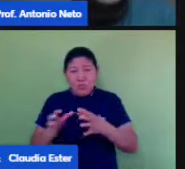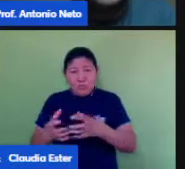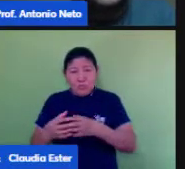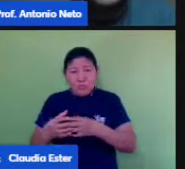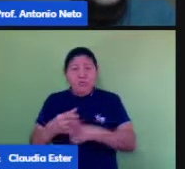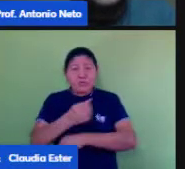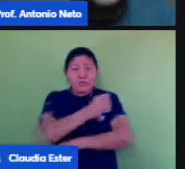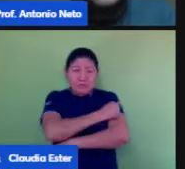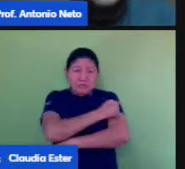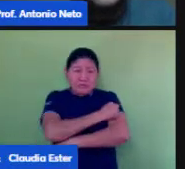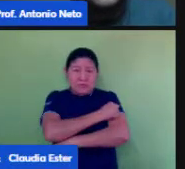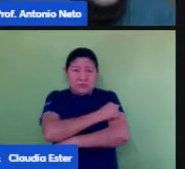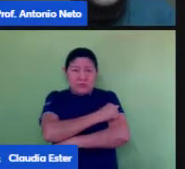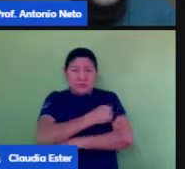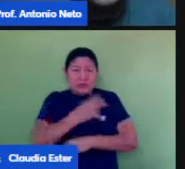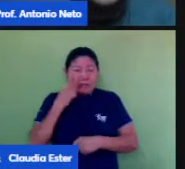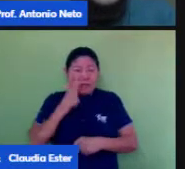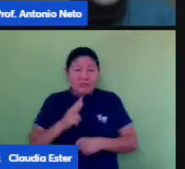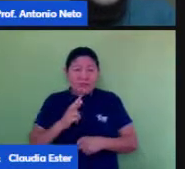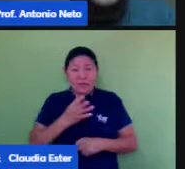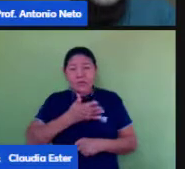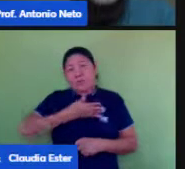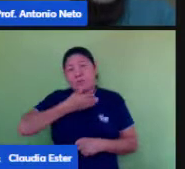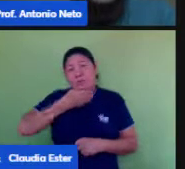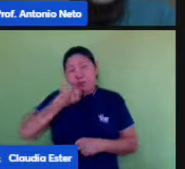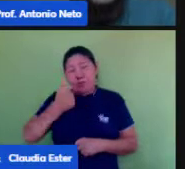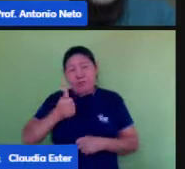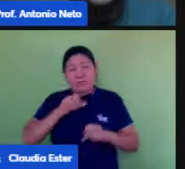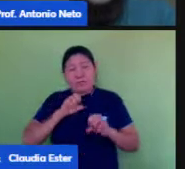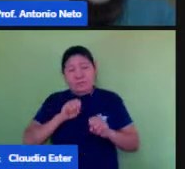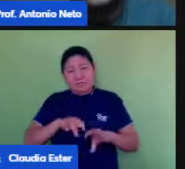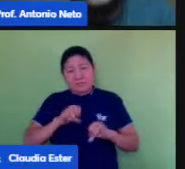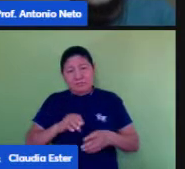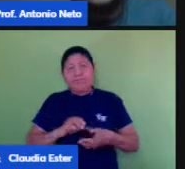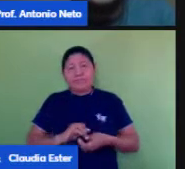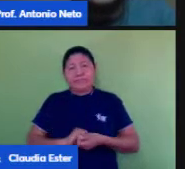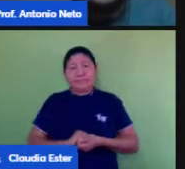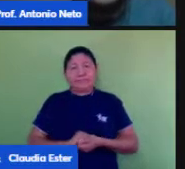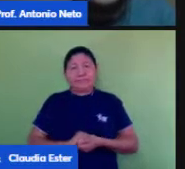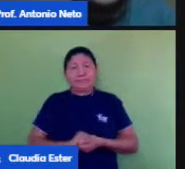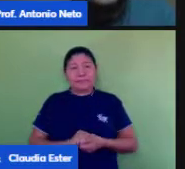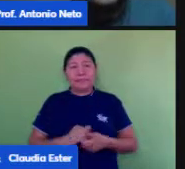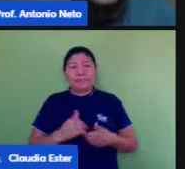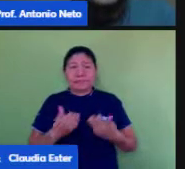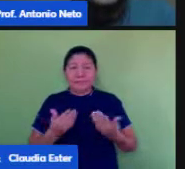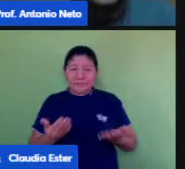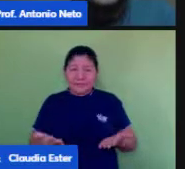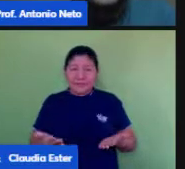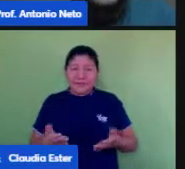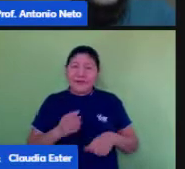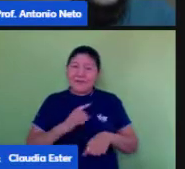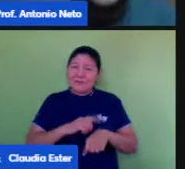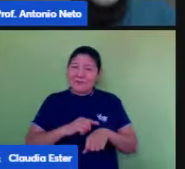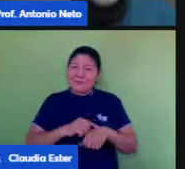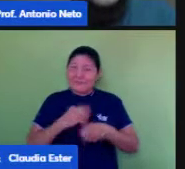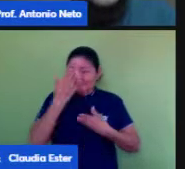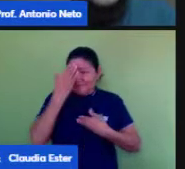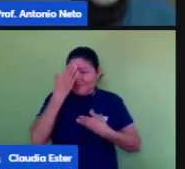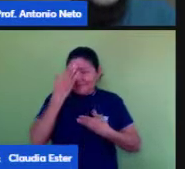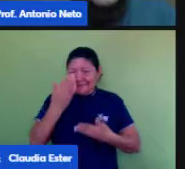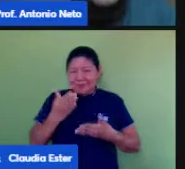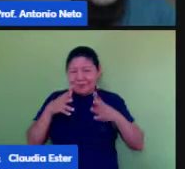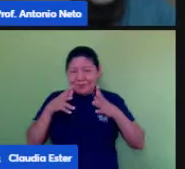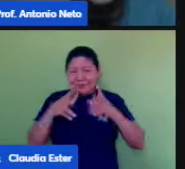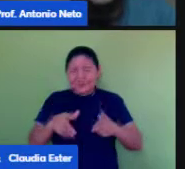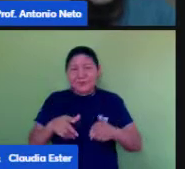na necessidade no desenvolvimento das aulas, tá bom? De antemão, eu quero agradecer a oportunidade dessa